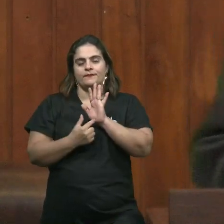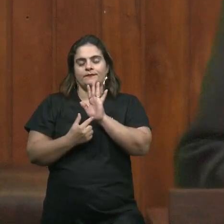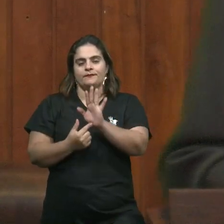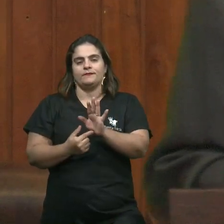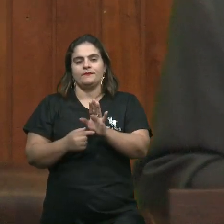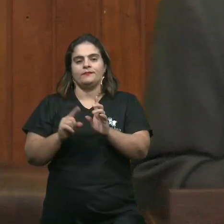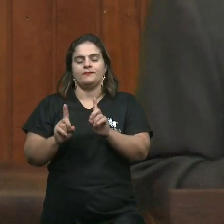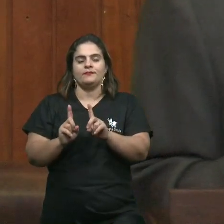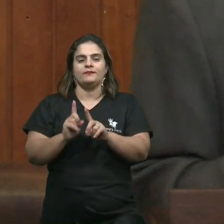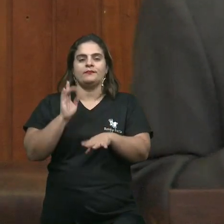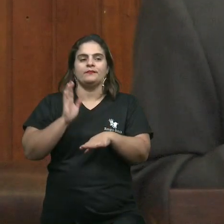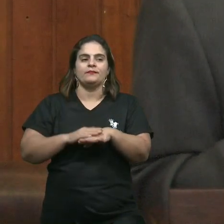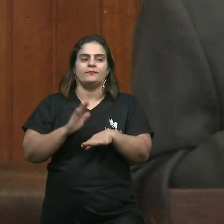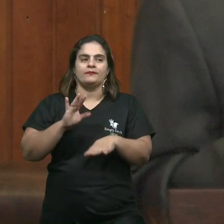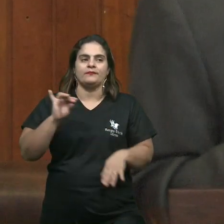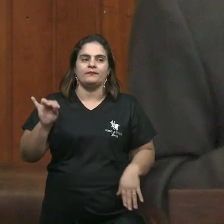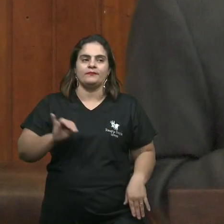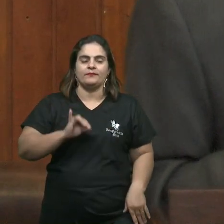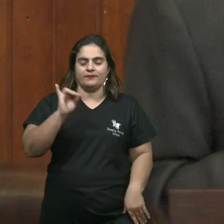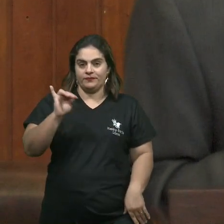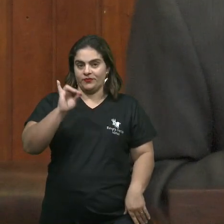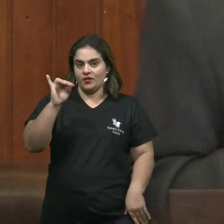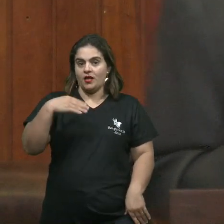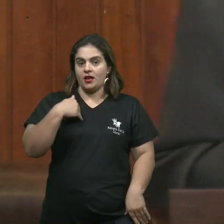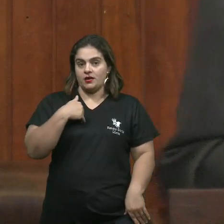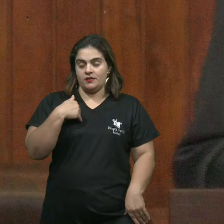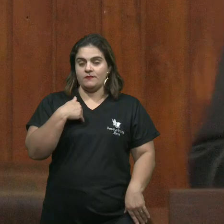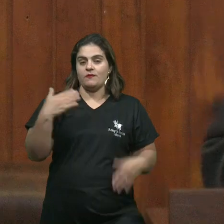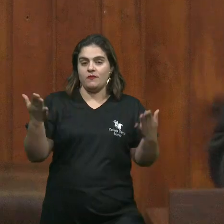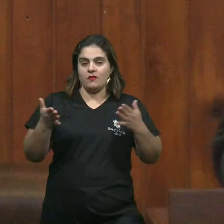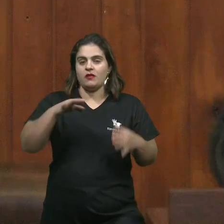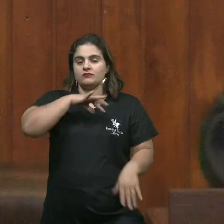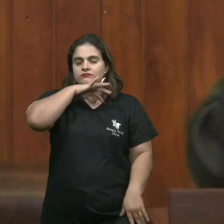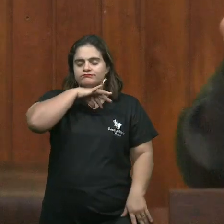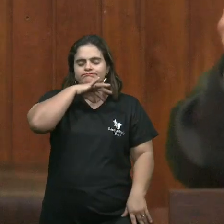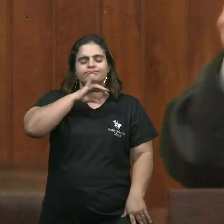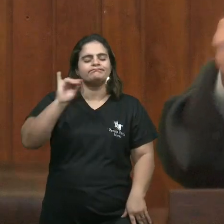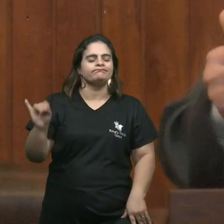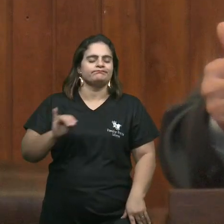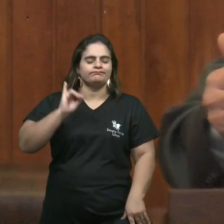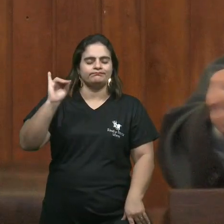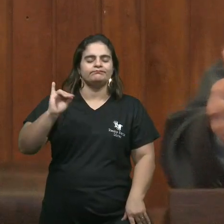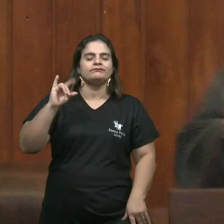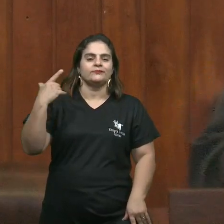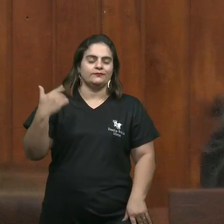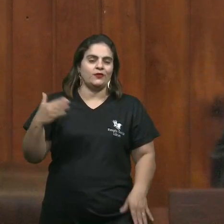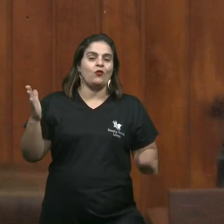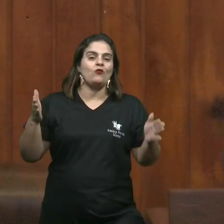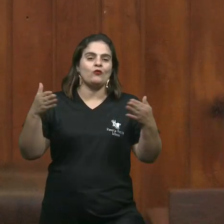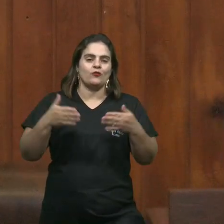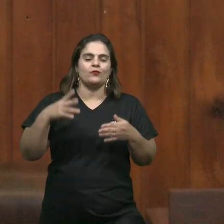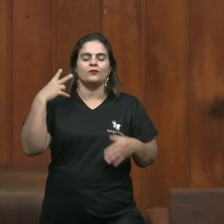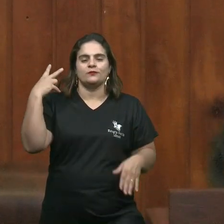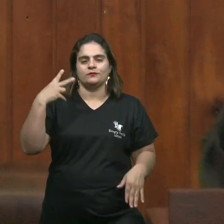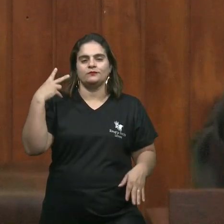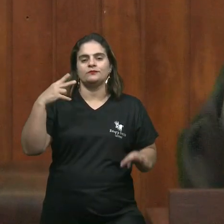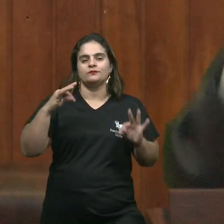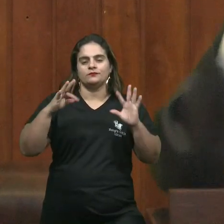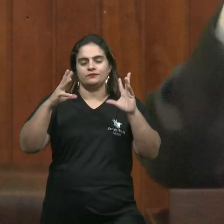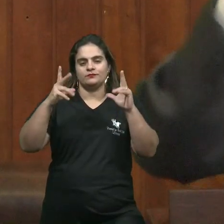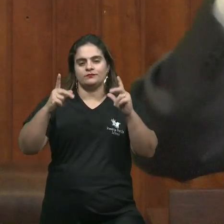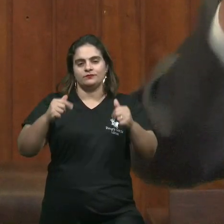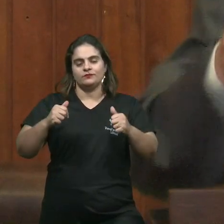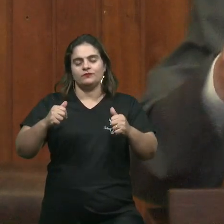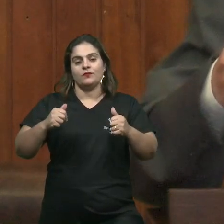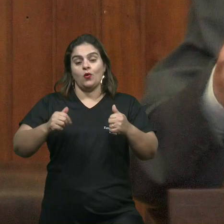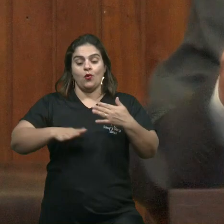mais importante é que a causa animal está cada vez mais na pauta de todos os vereadores, em um processo